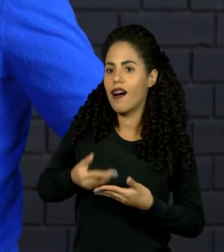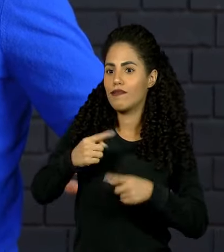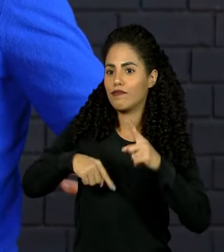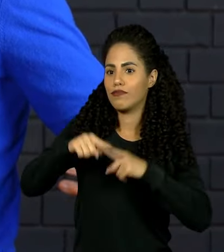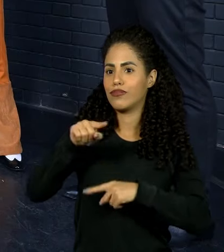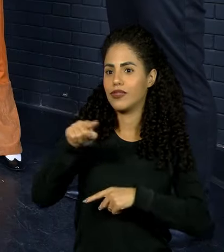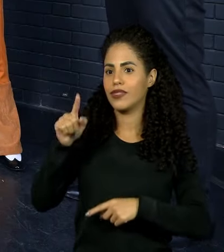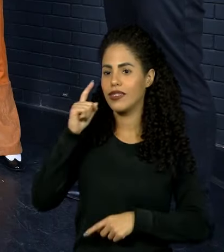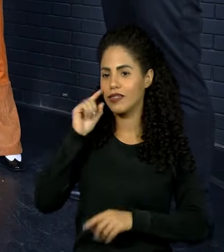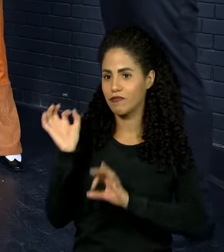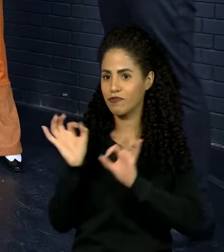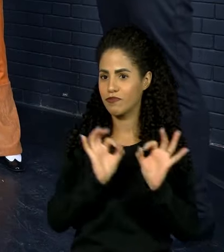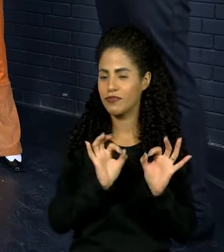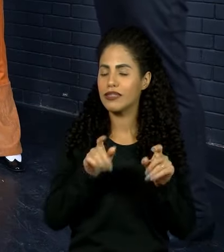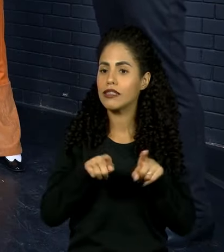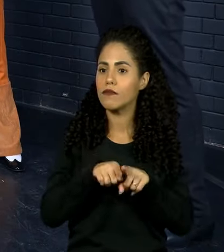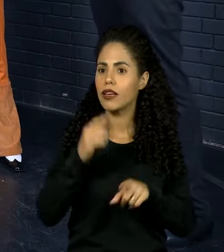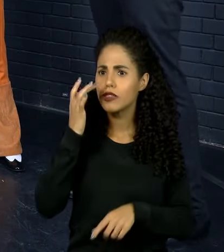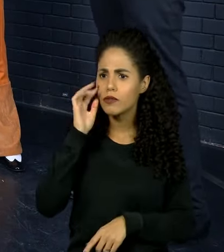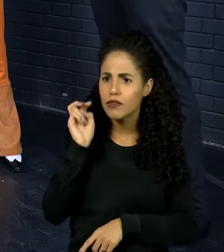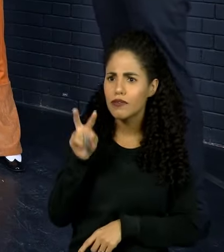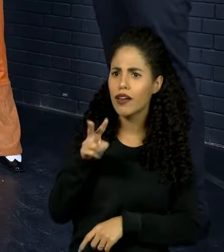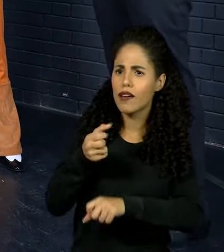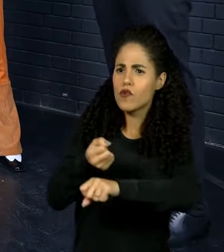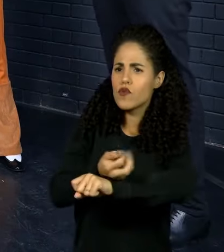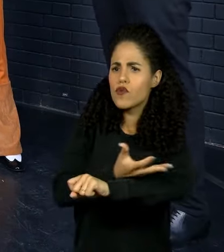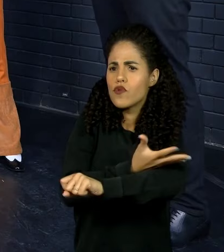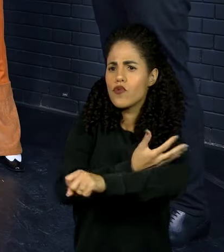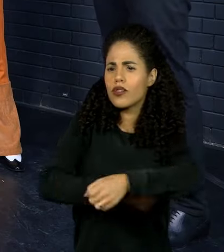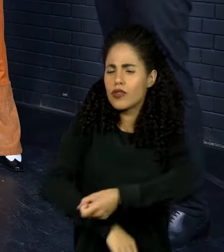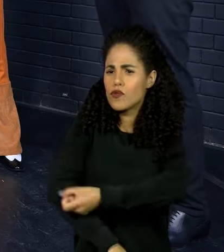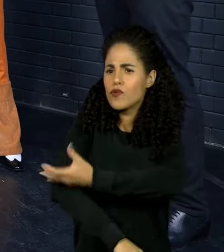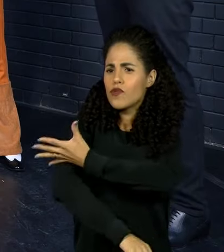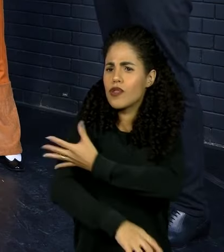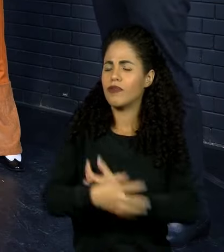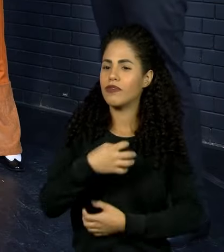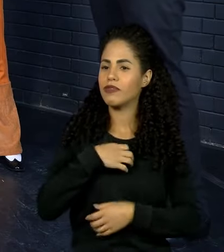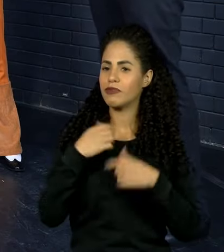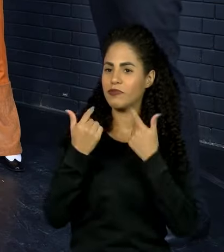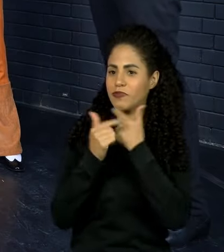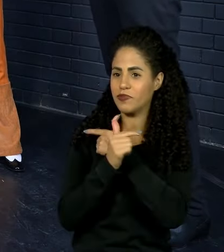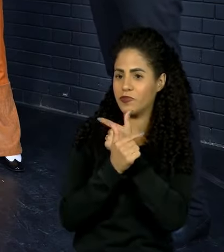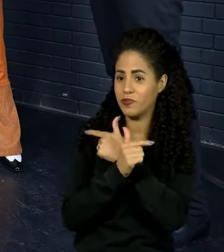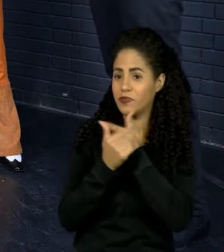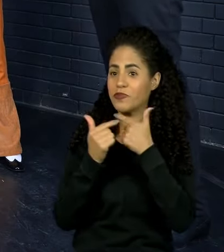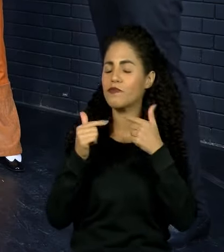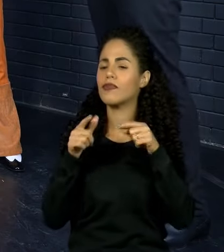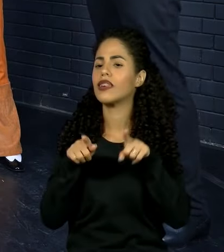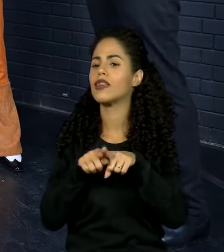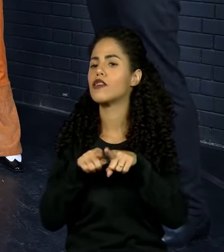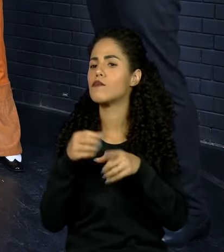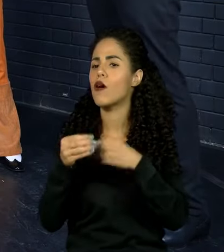que vocês fazem como as pessoas se emocionam como elas se divertem como elas riem como elas